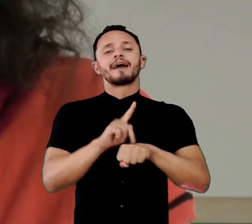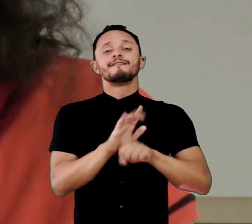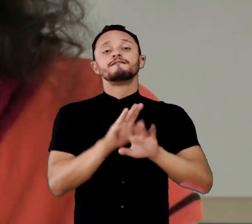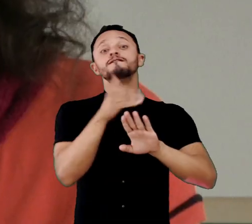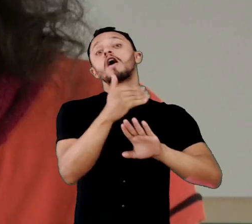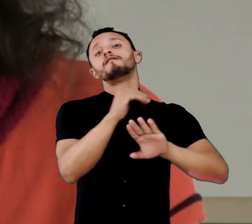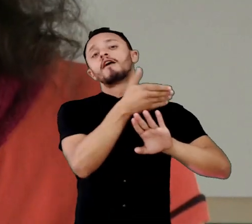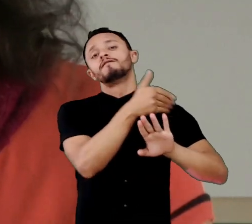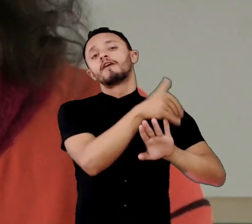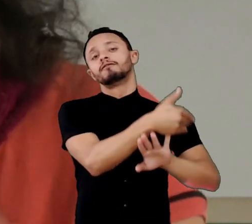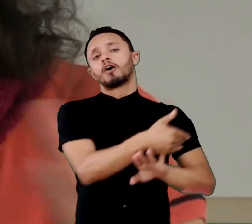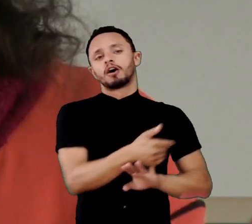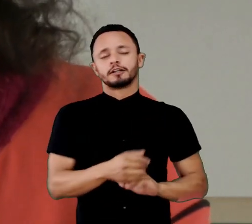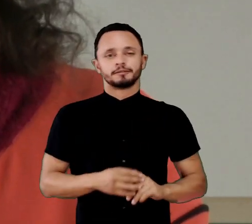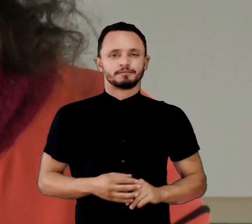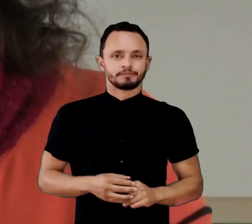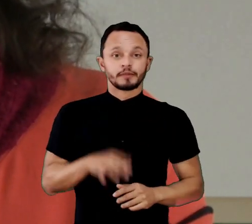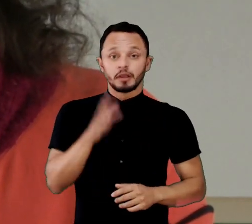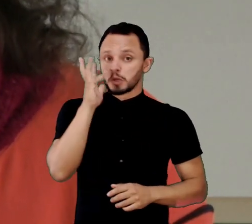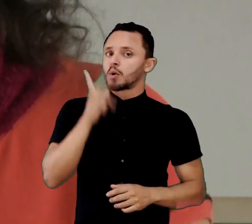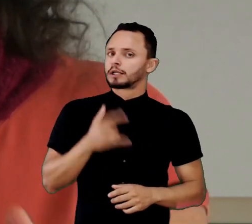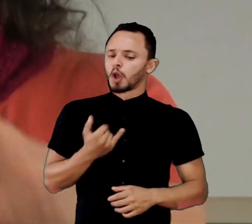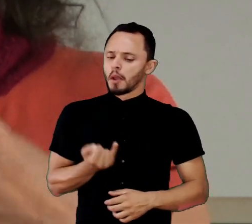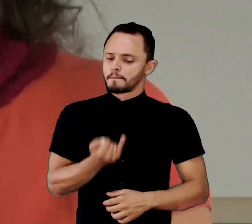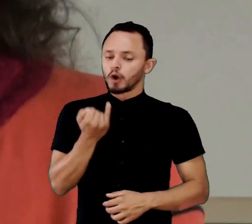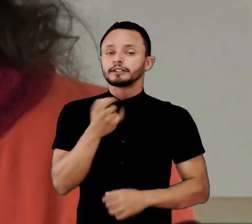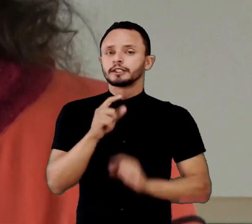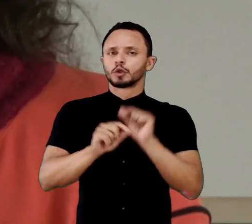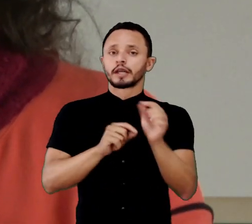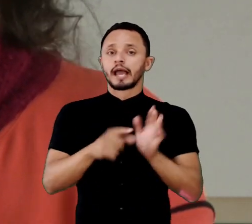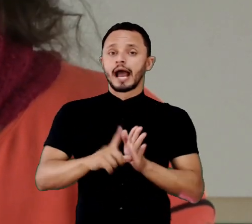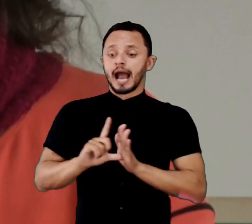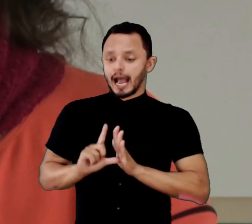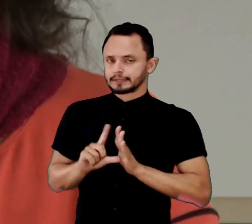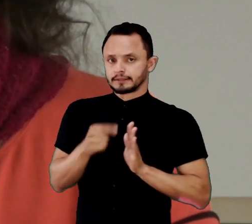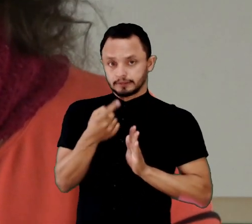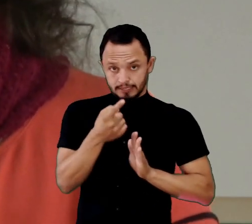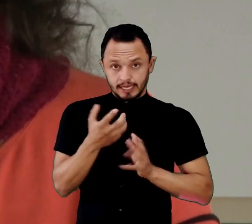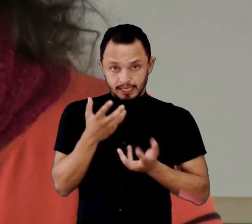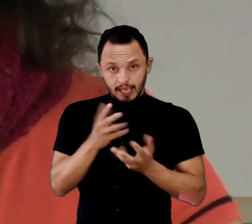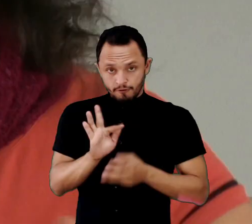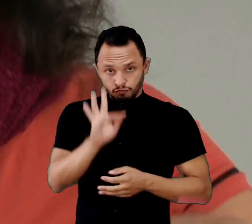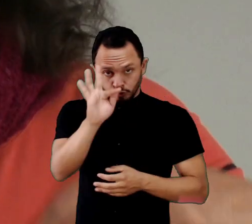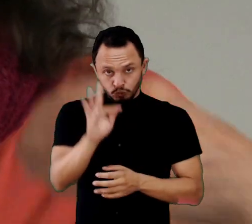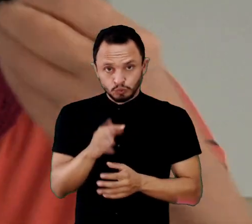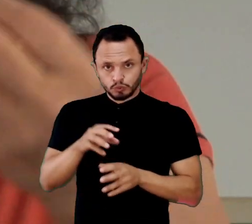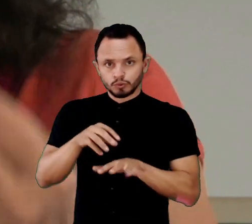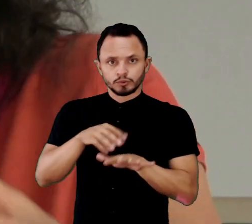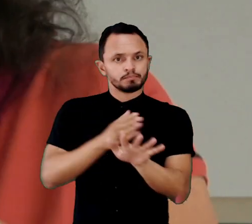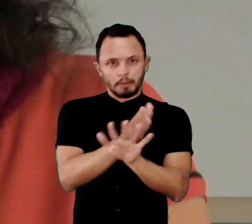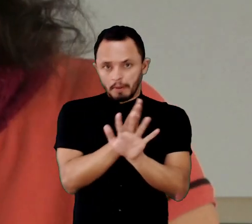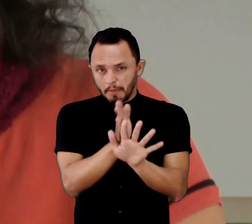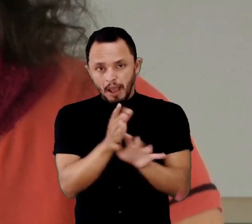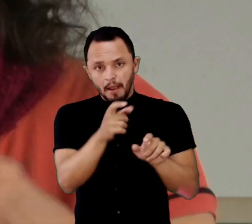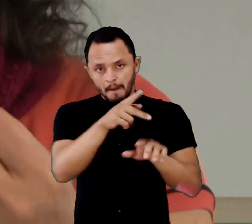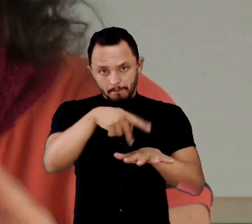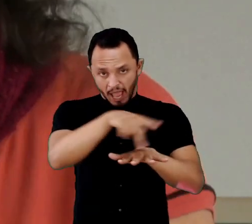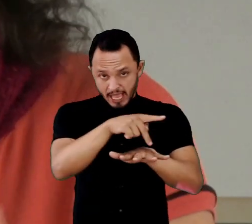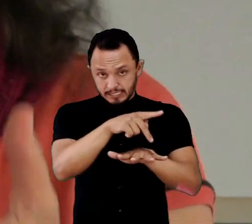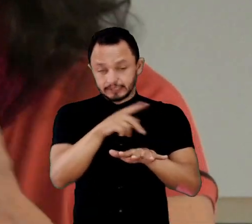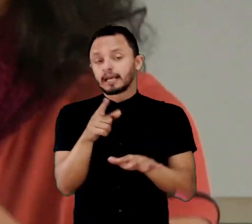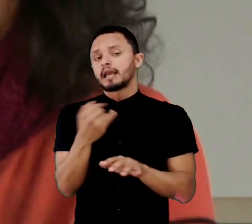os grupos de teatro que querem circular. É preciso se preparar para isso, né, para que os espetáculos sejam